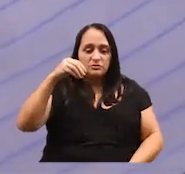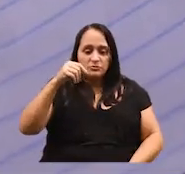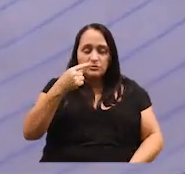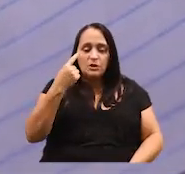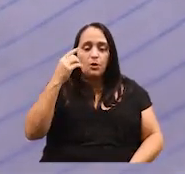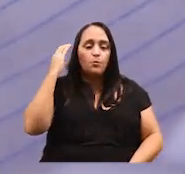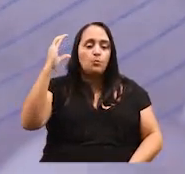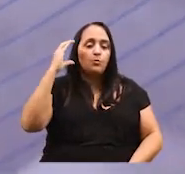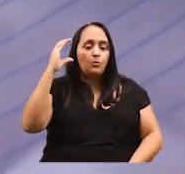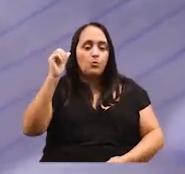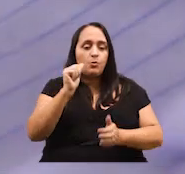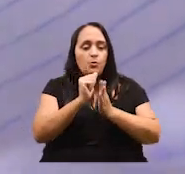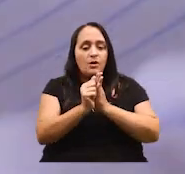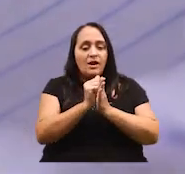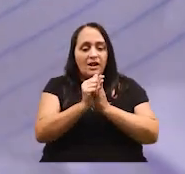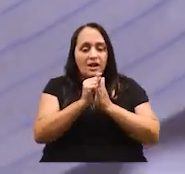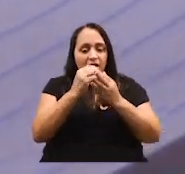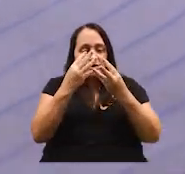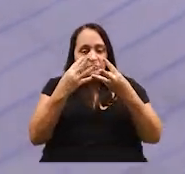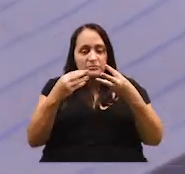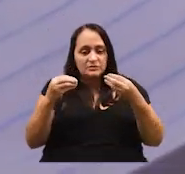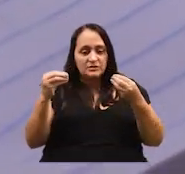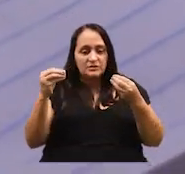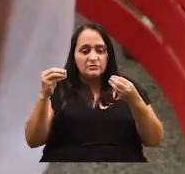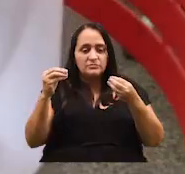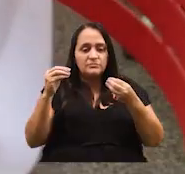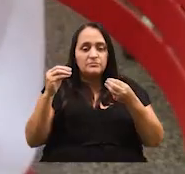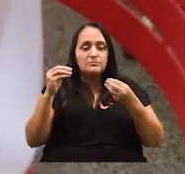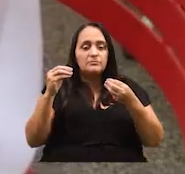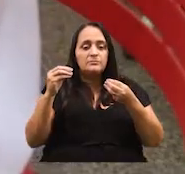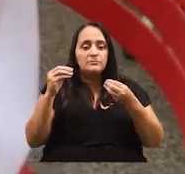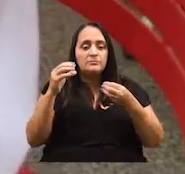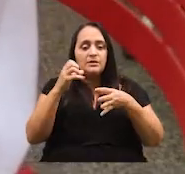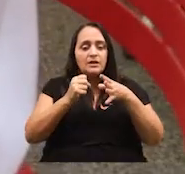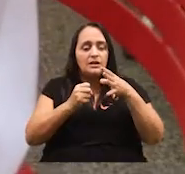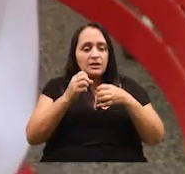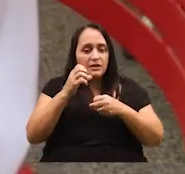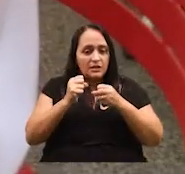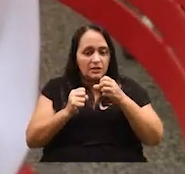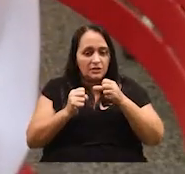meia xícara de leite, cravo vulcano e misturou. Ele botou todos